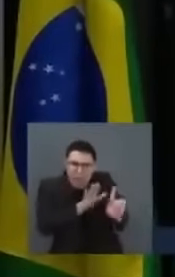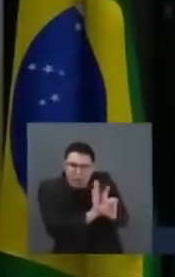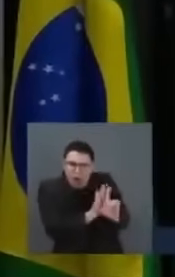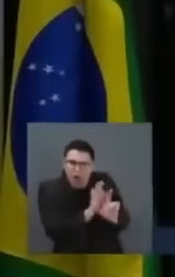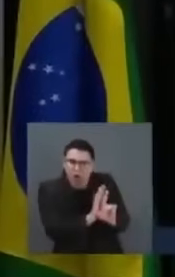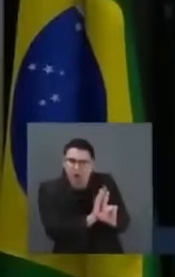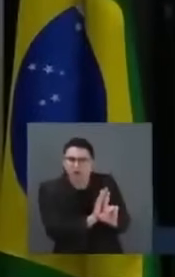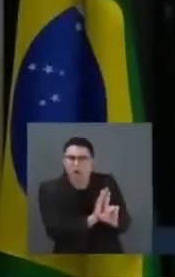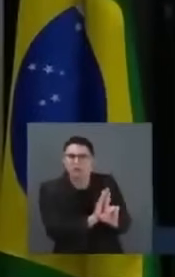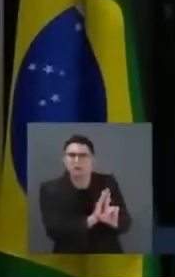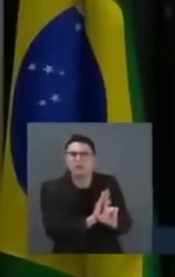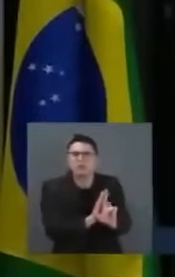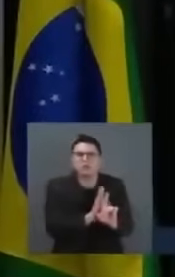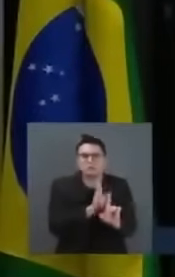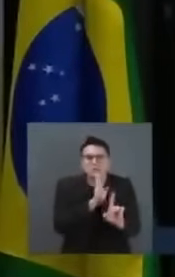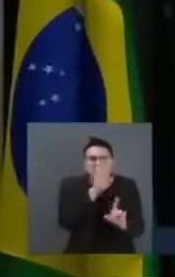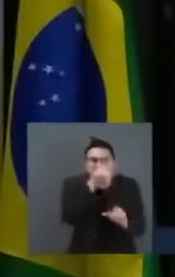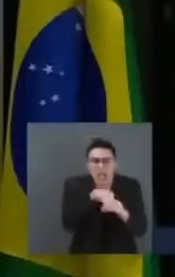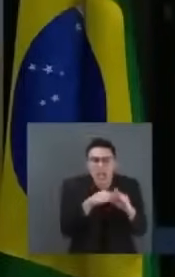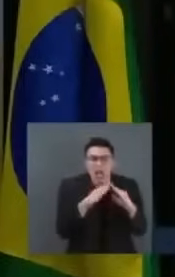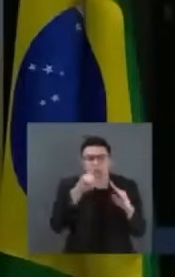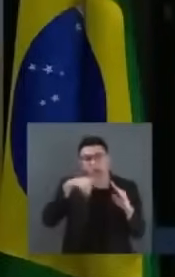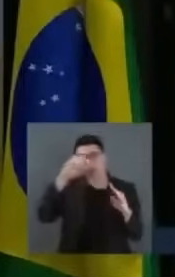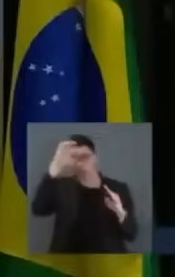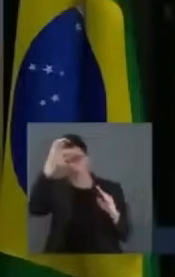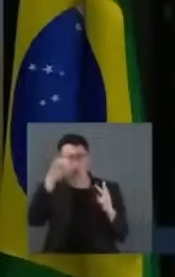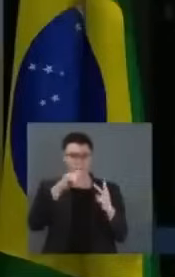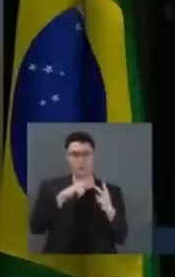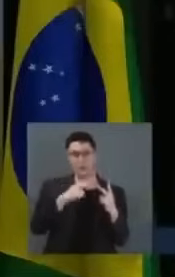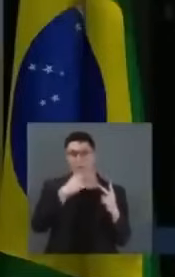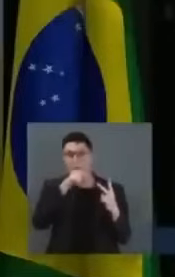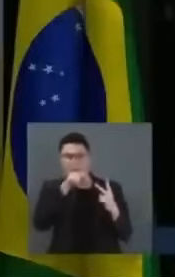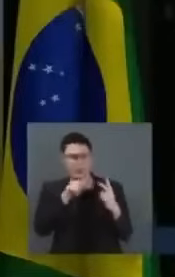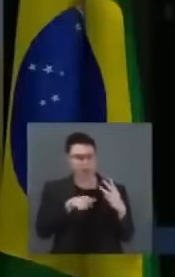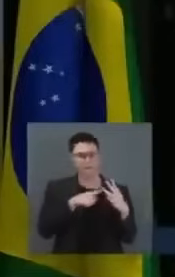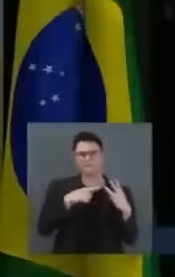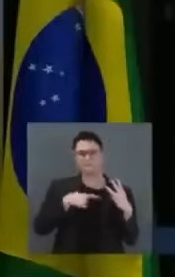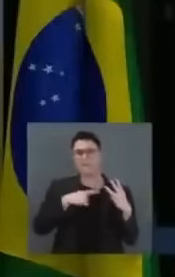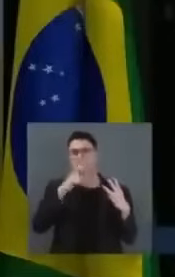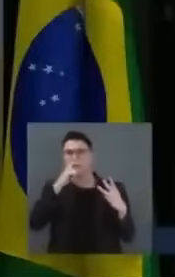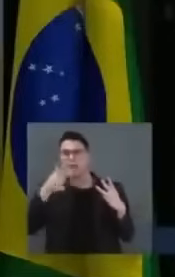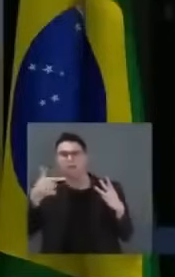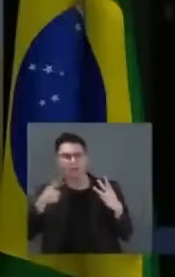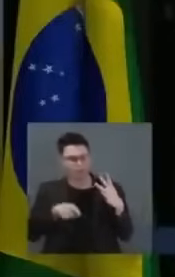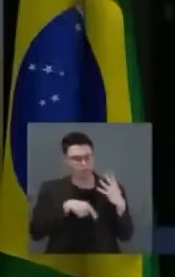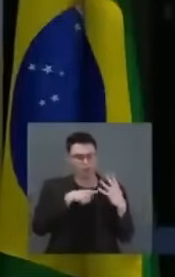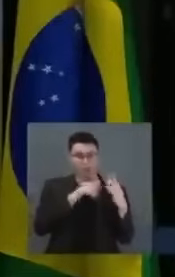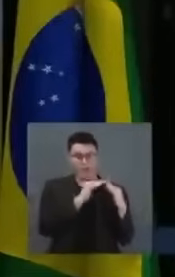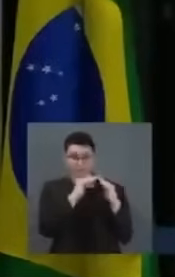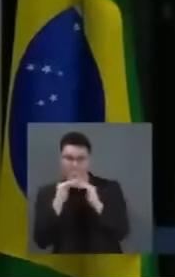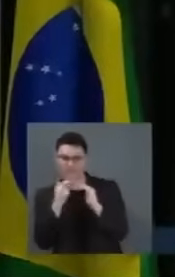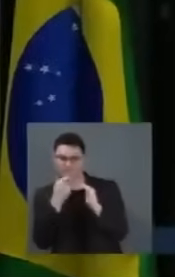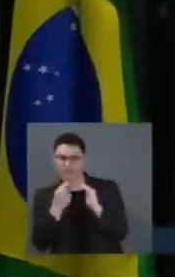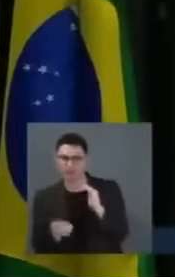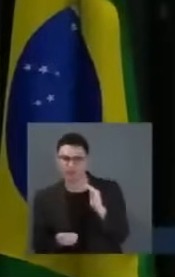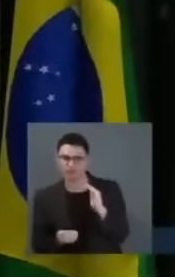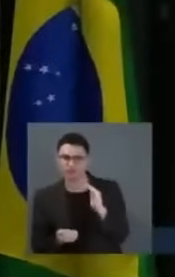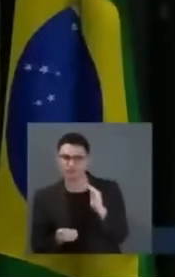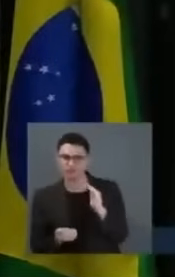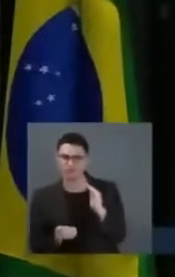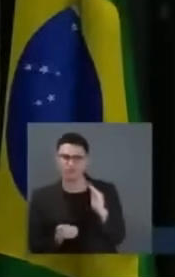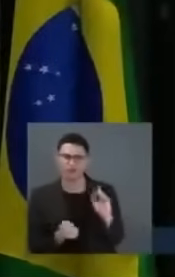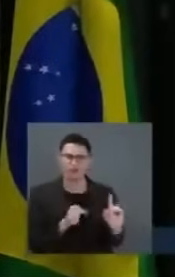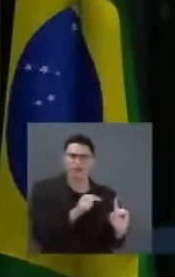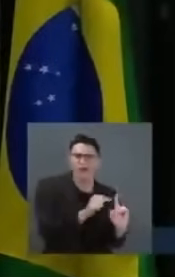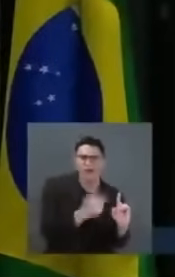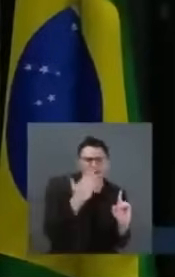geralmente sofre em casa. É o tio, é o pai, é o padrasto, é o vizinho. Como que essa criança, olha